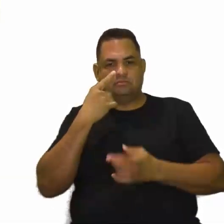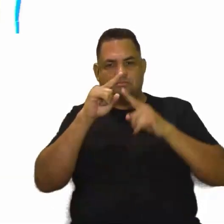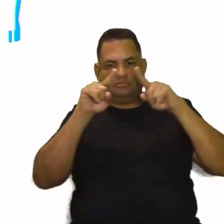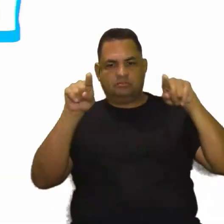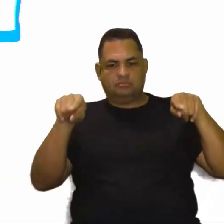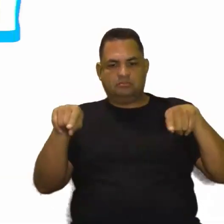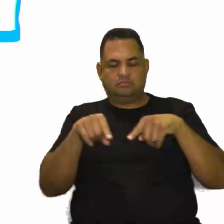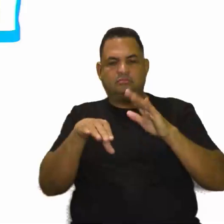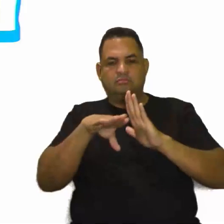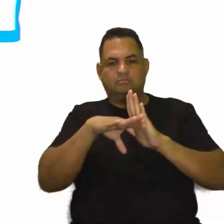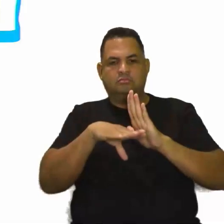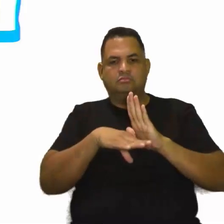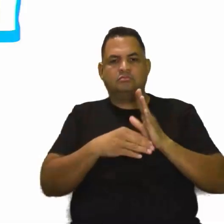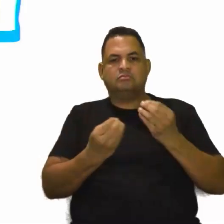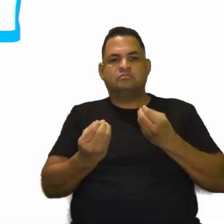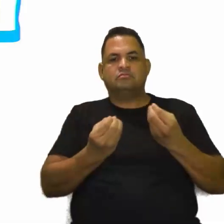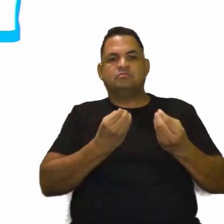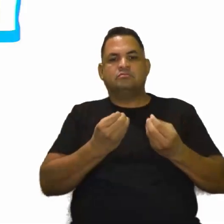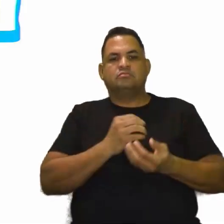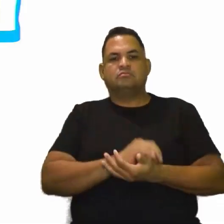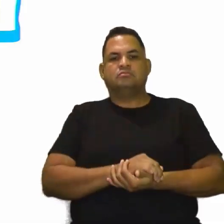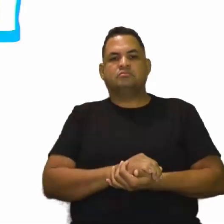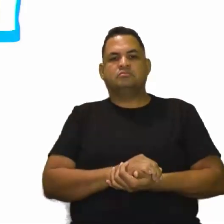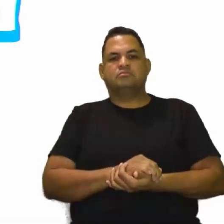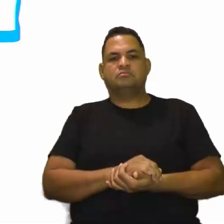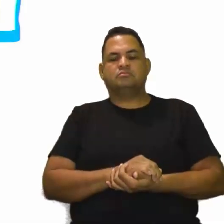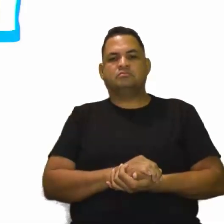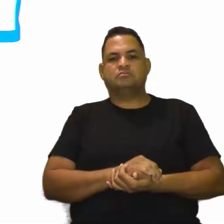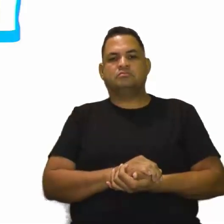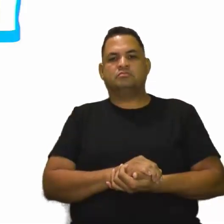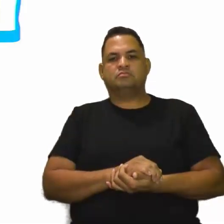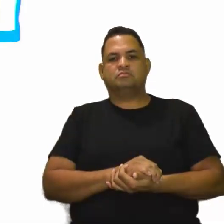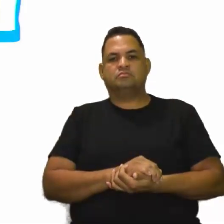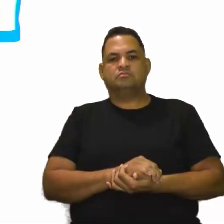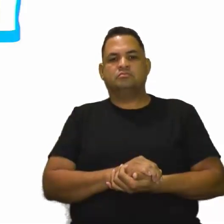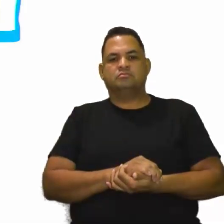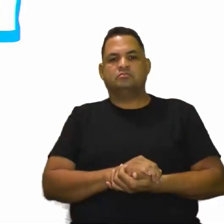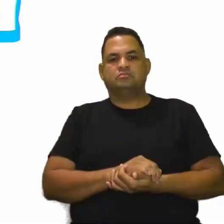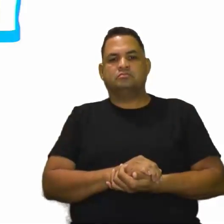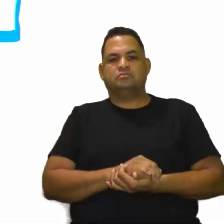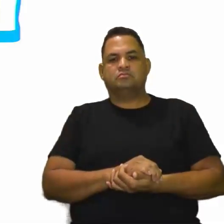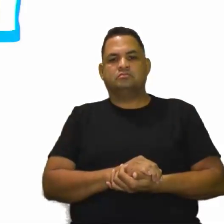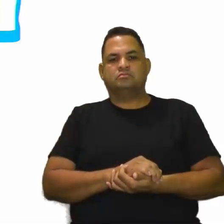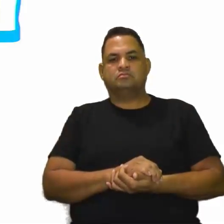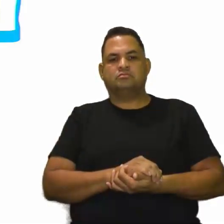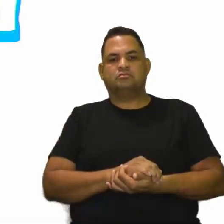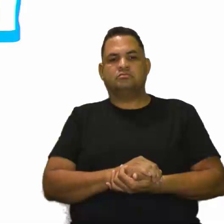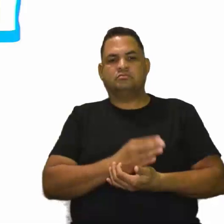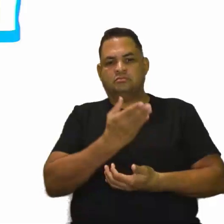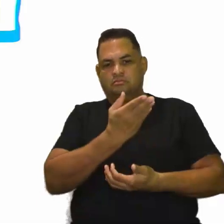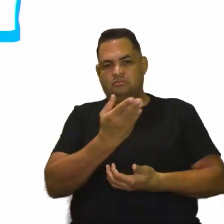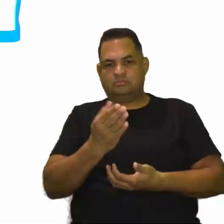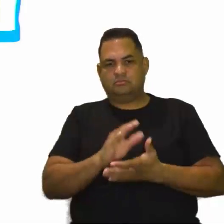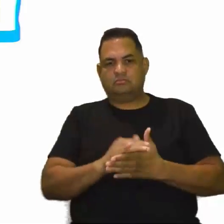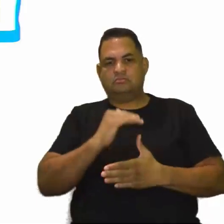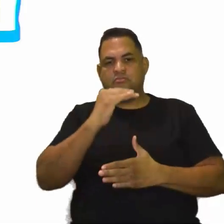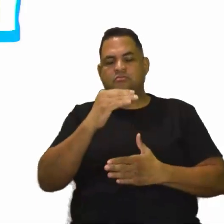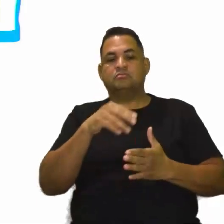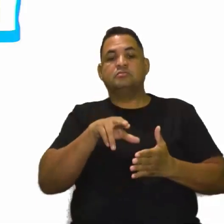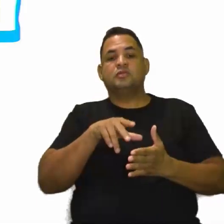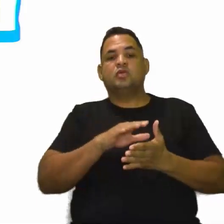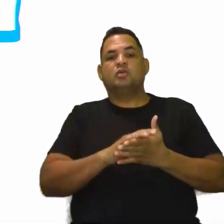de classificação, como que fica? A classificação do João vai estar aqui, ó, maior ou igual a